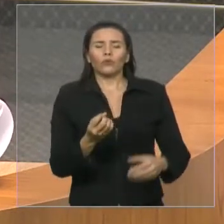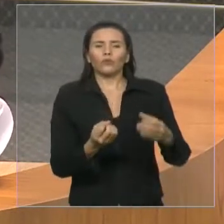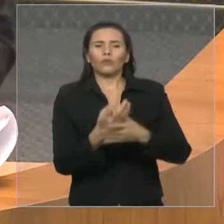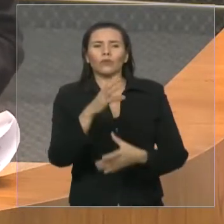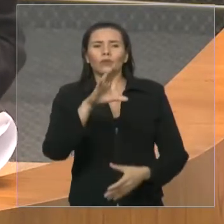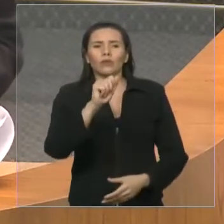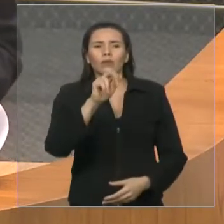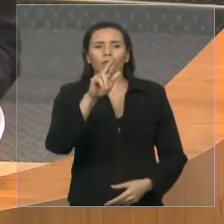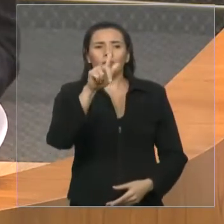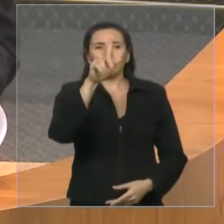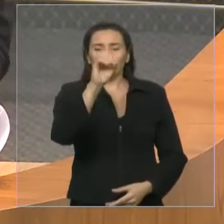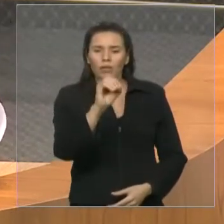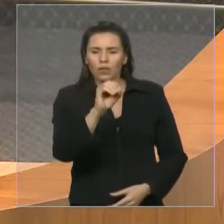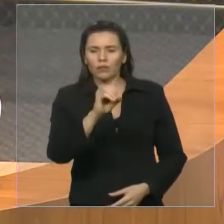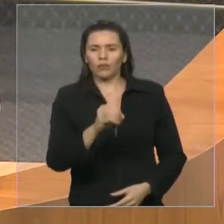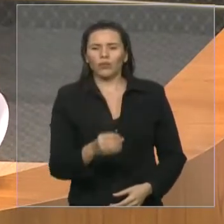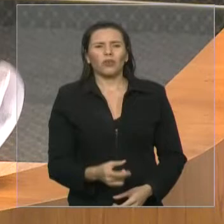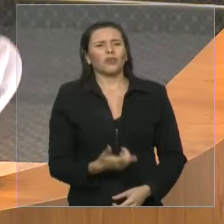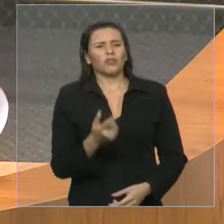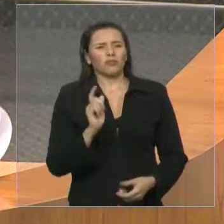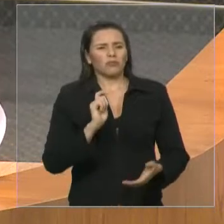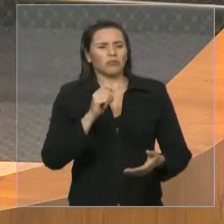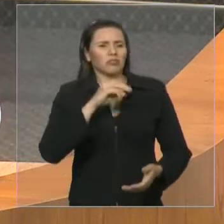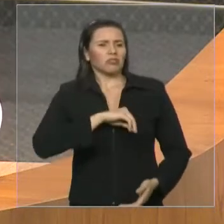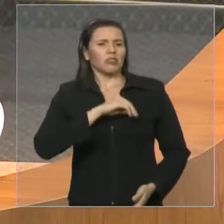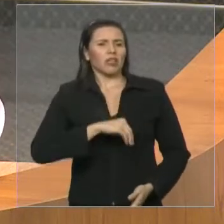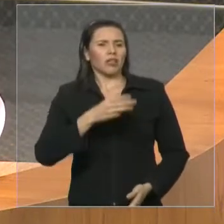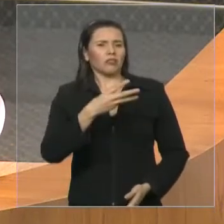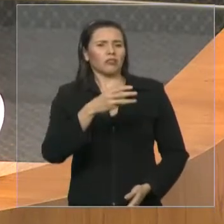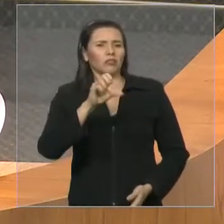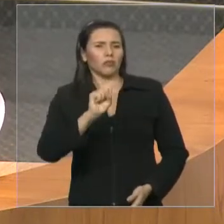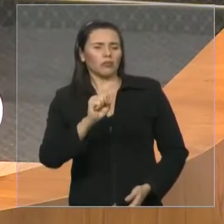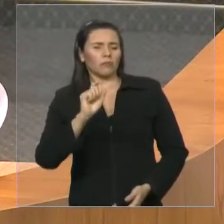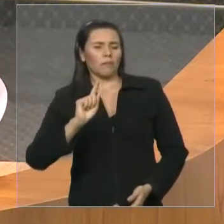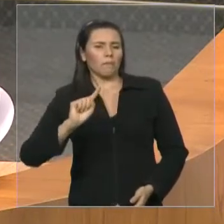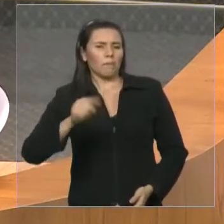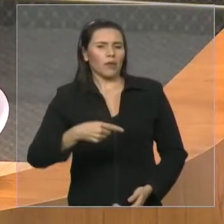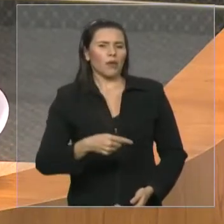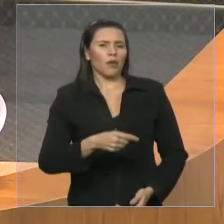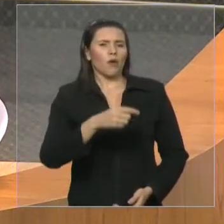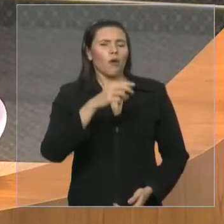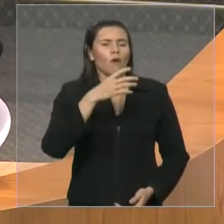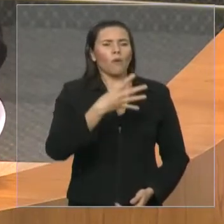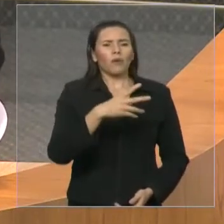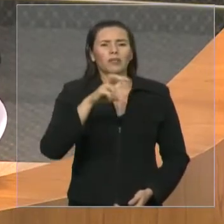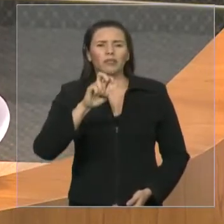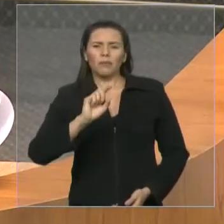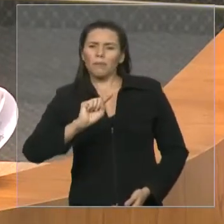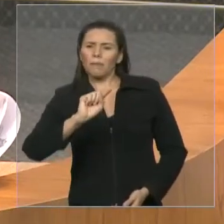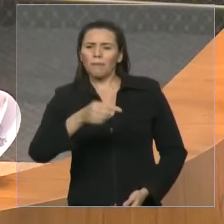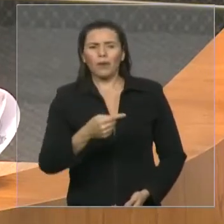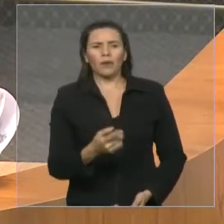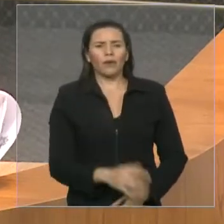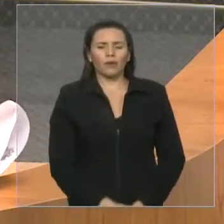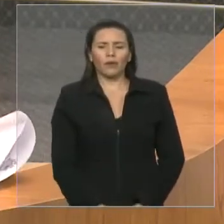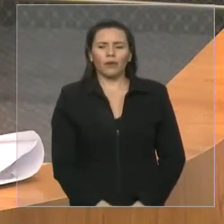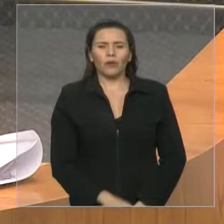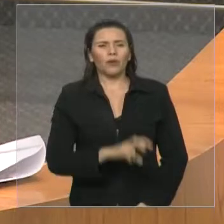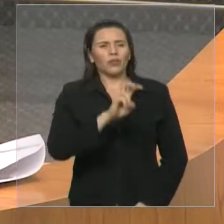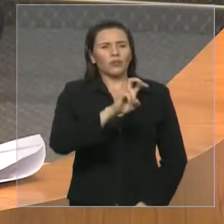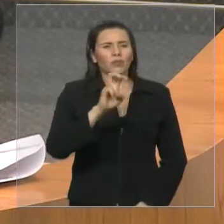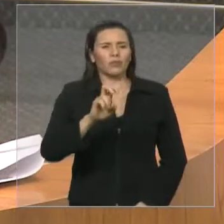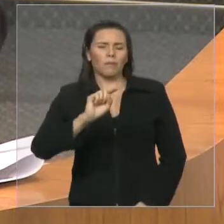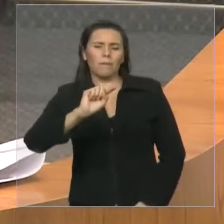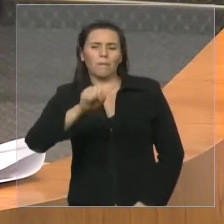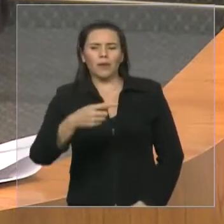de 38 mil, de 40 mil, de 25 mil, que na rede estadual nem aqui na casa tem. Não tem onde botar, agora que vieram